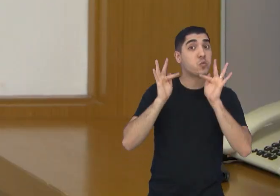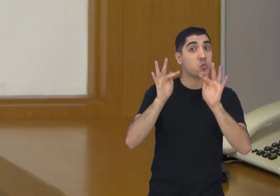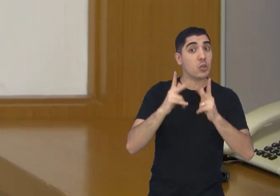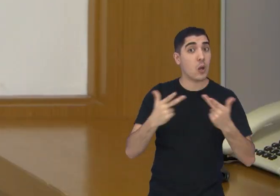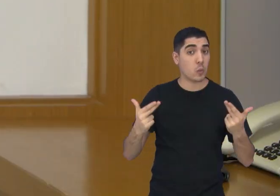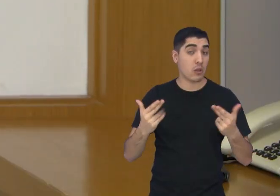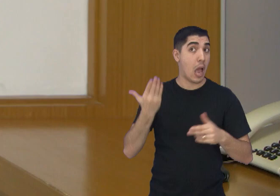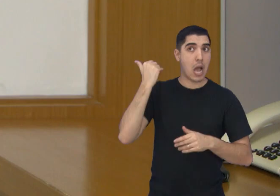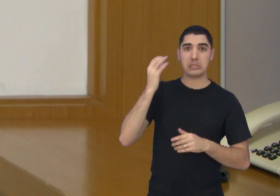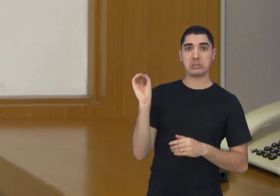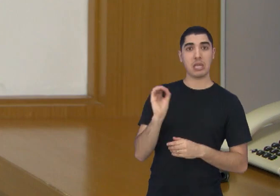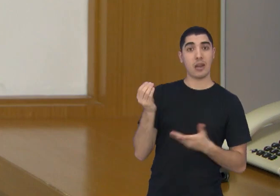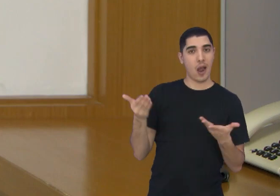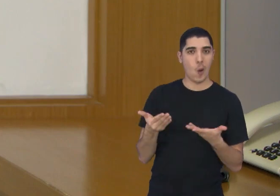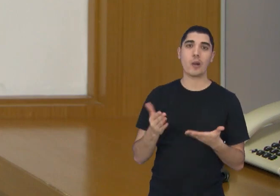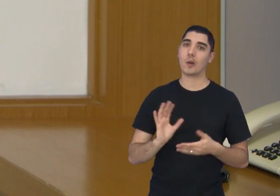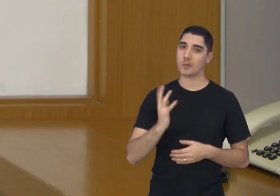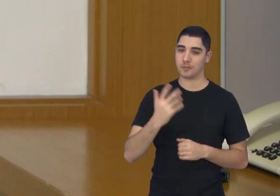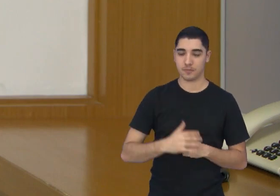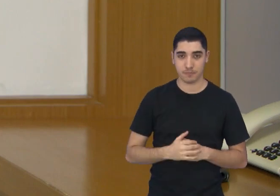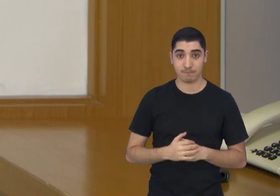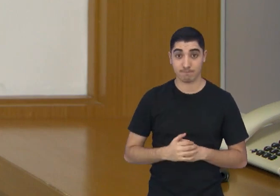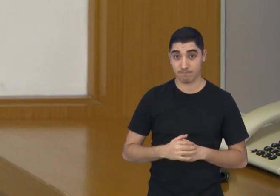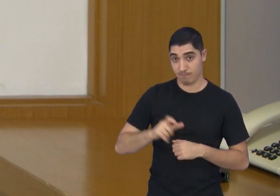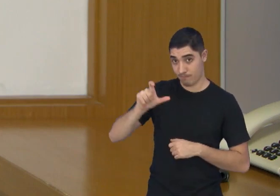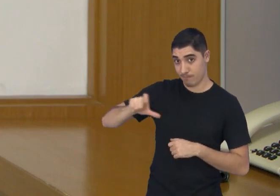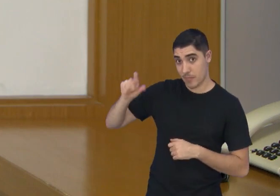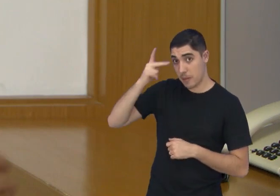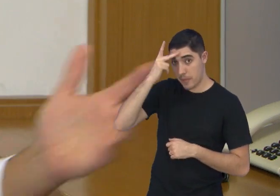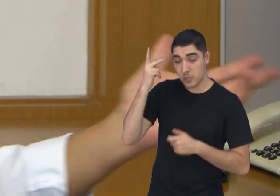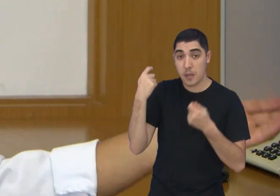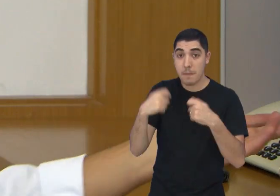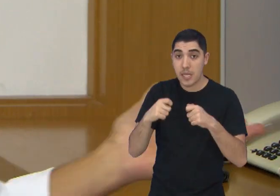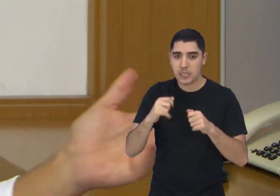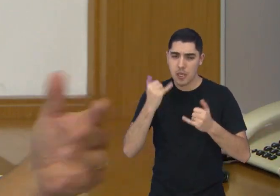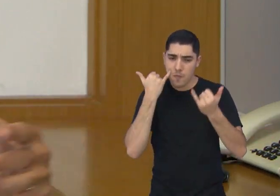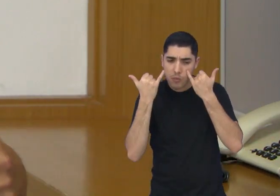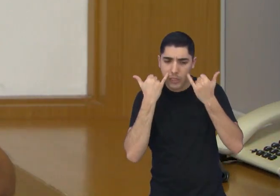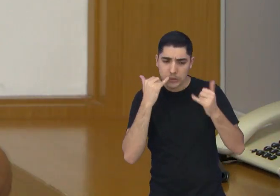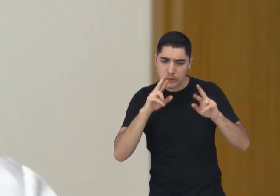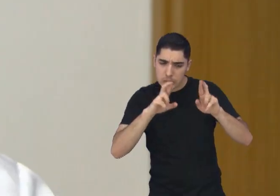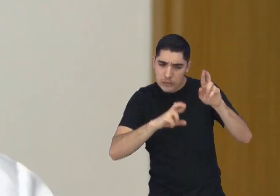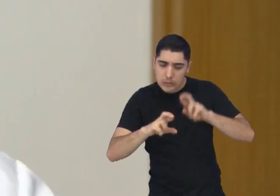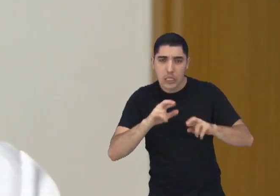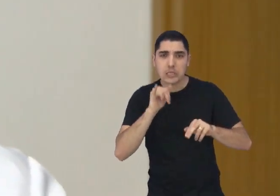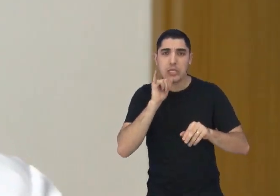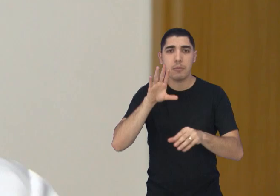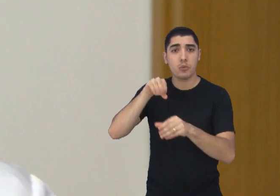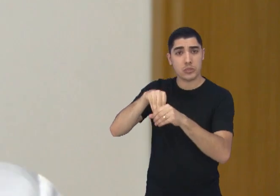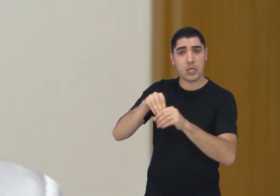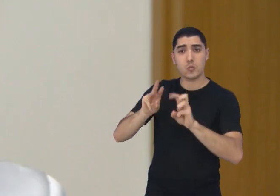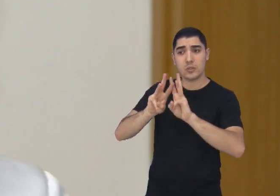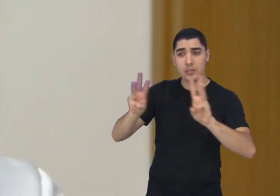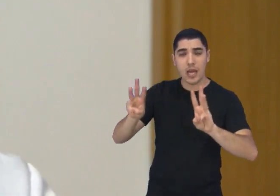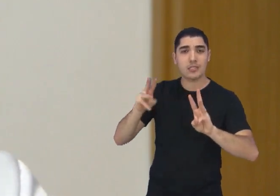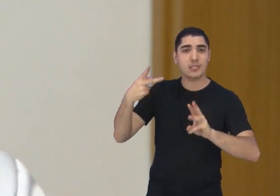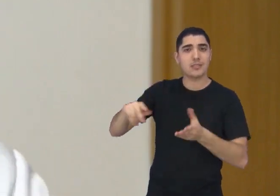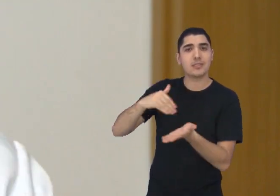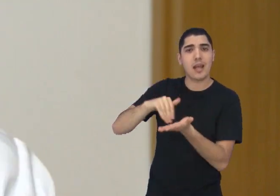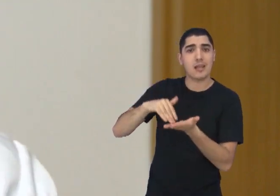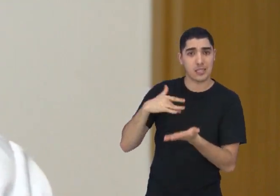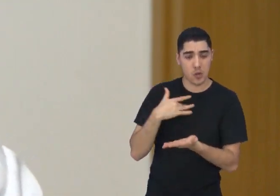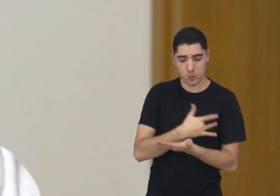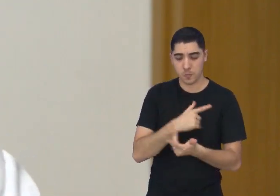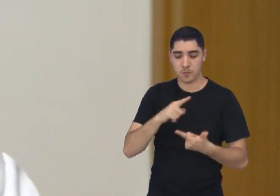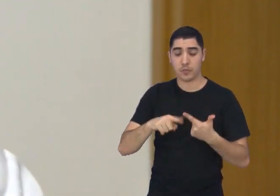E emenda que a população precisa checar as informações direto na fonte, como em sites da Secretaria de Saúde, Ministério